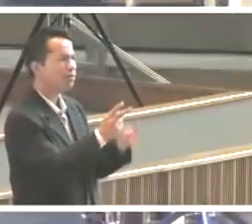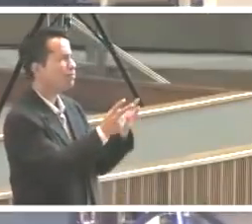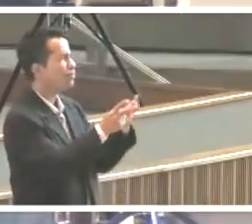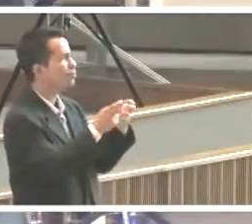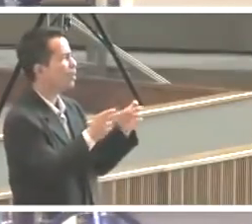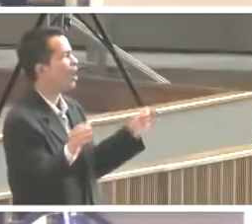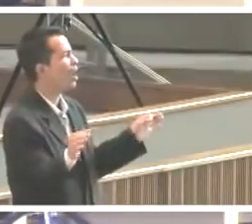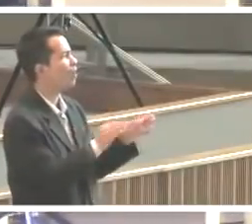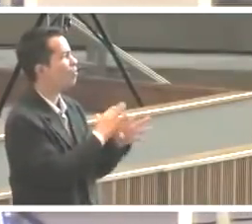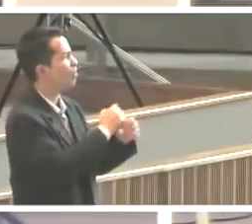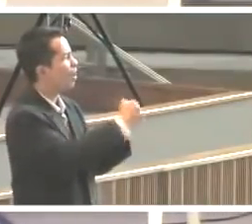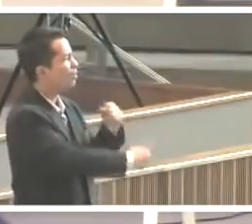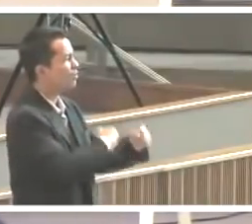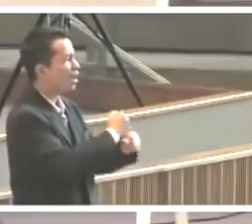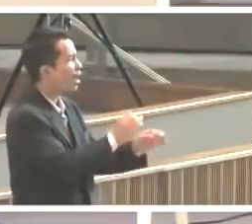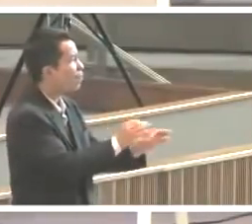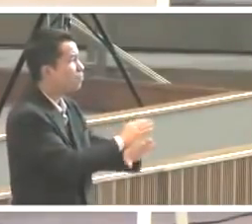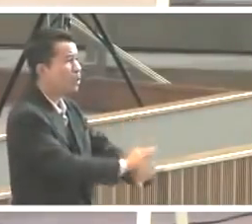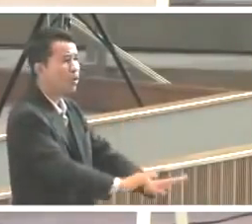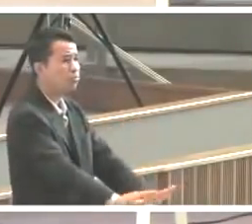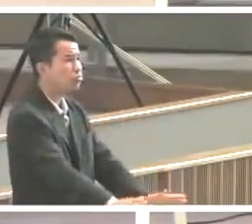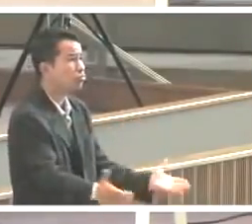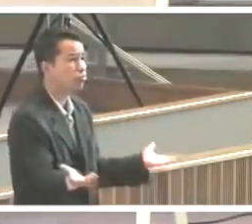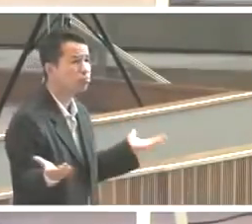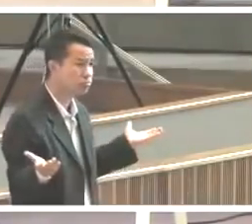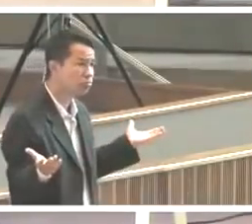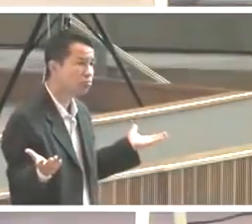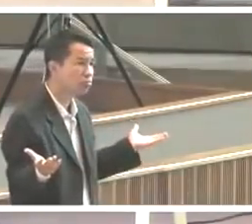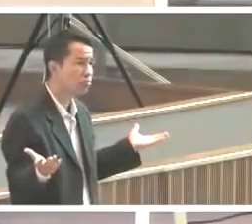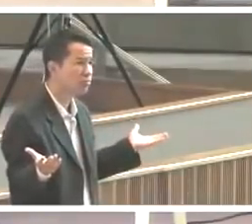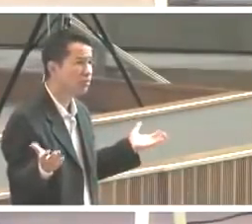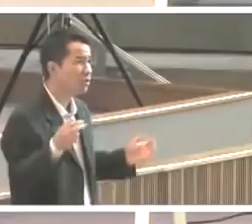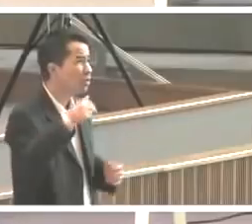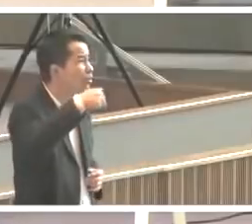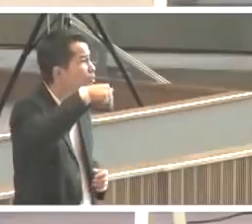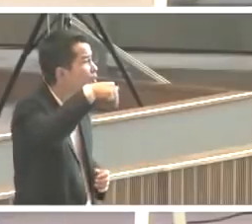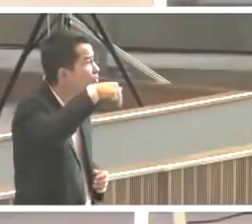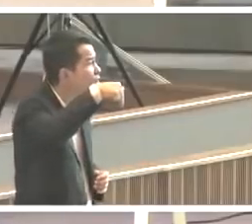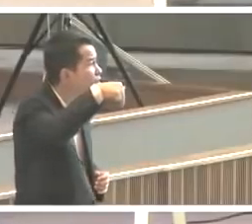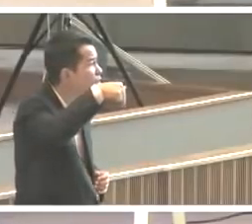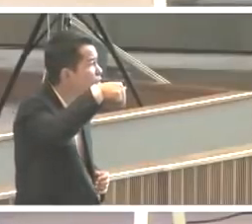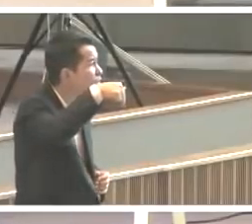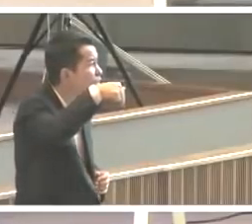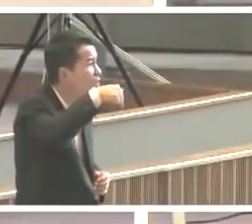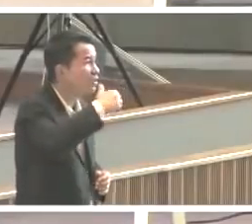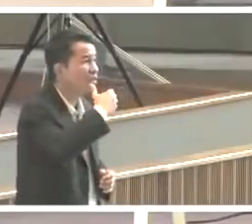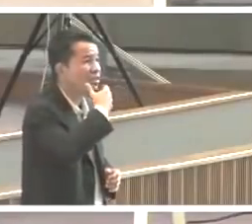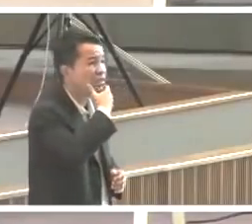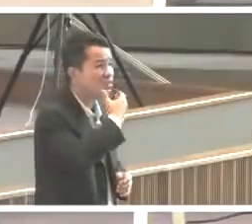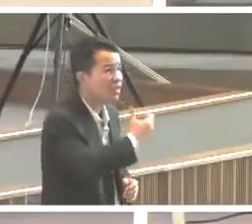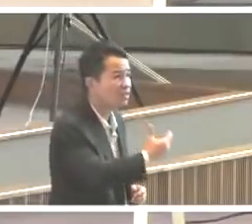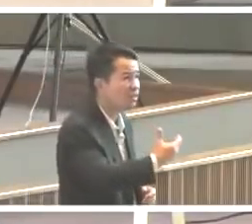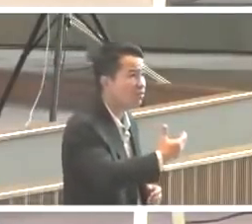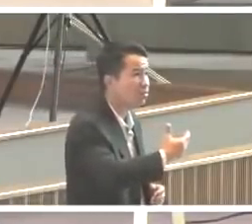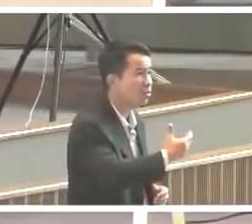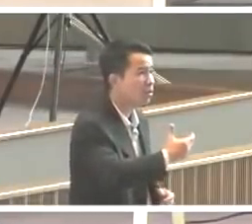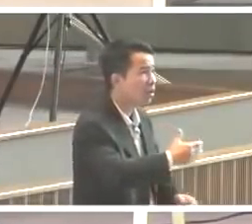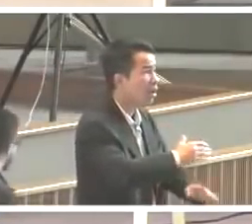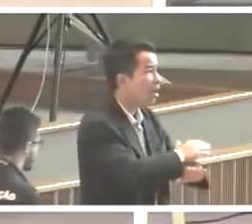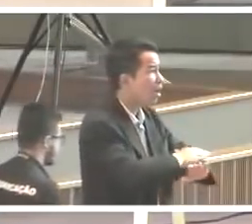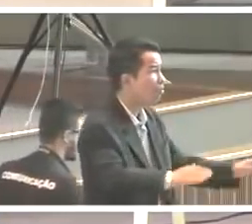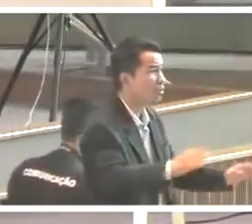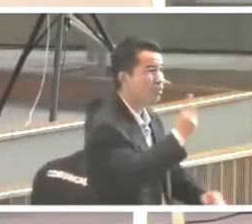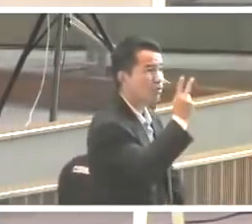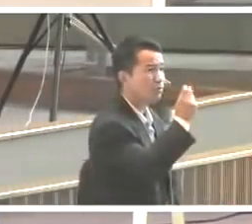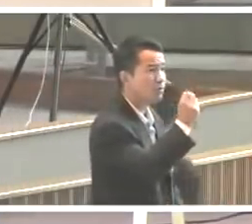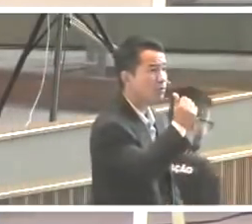não é verdade? Está terminando o mês de novembro, vai começar o mês de dezembro agora, e